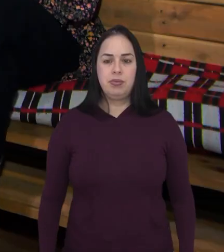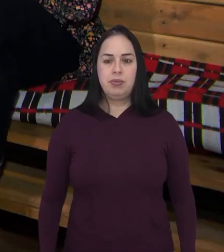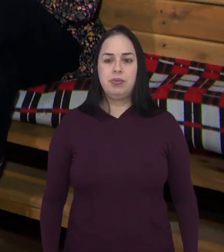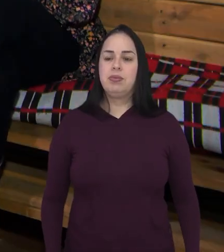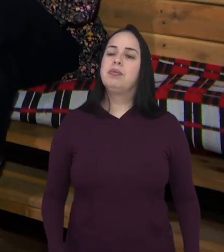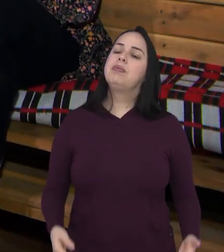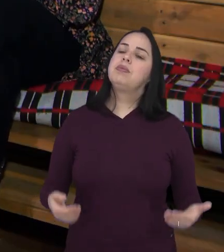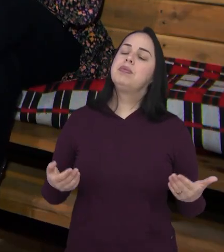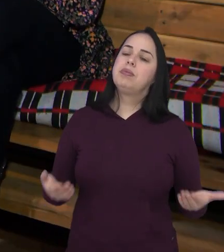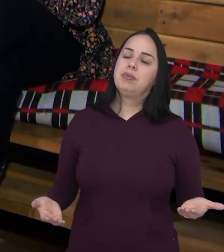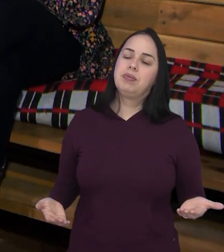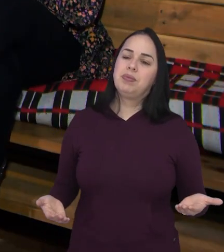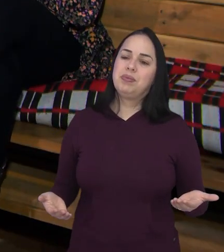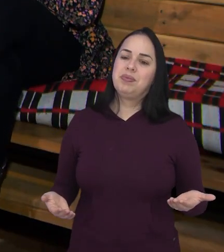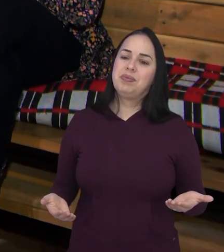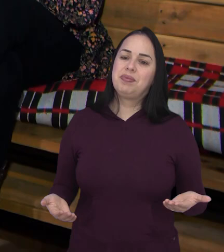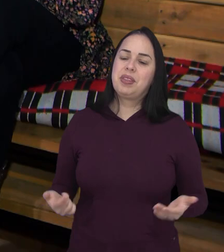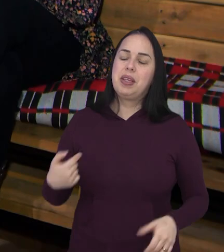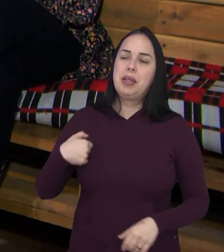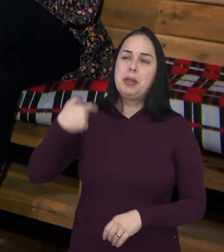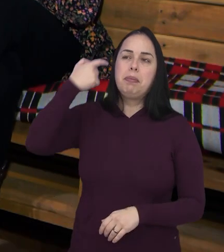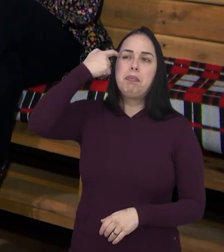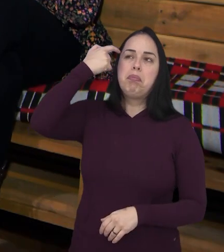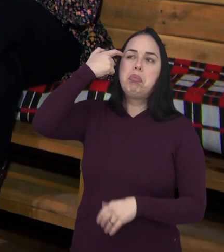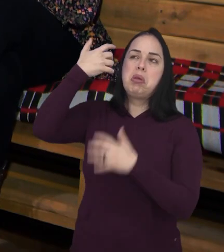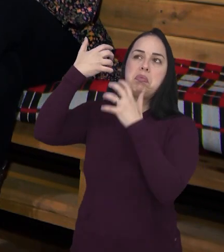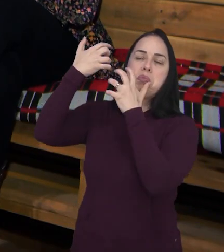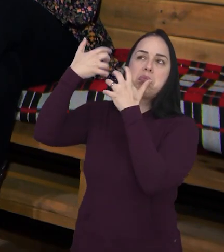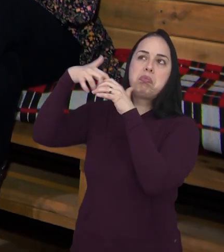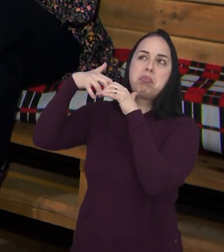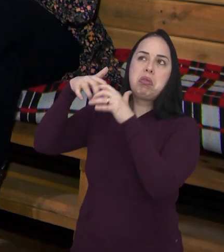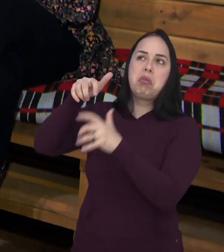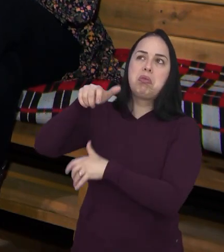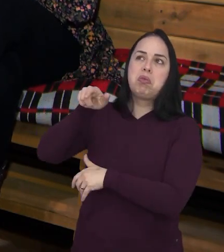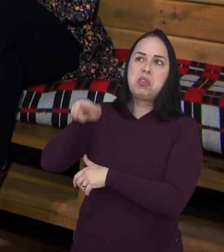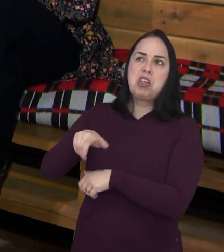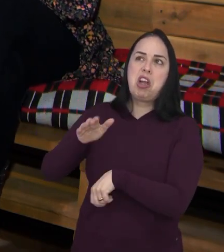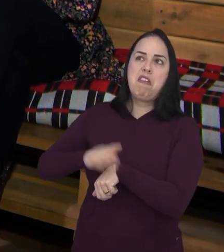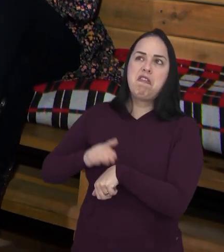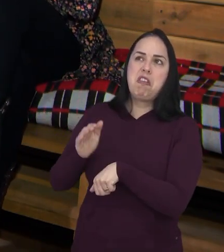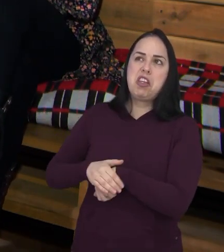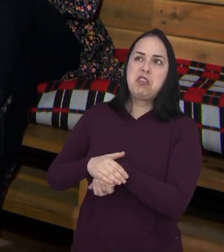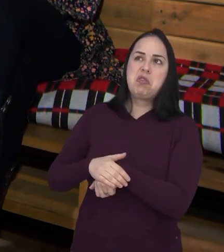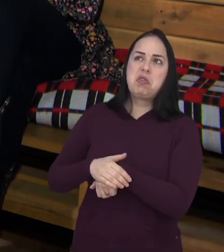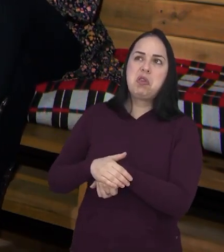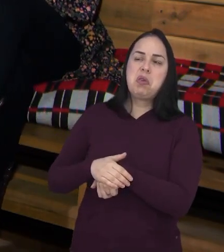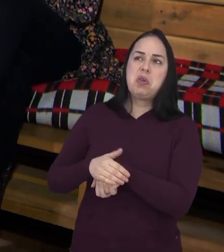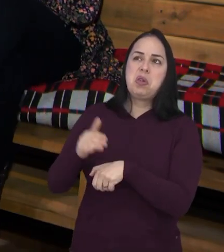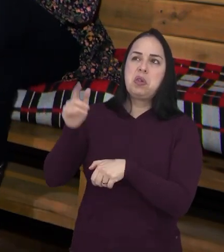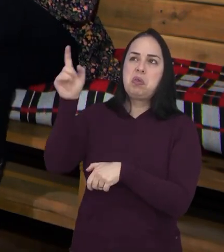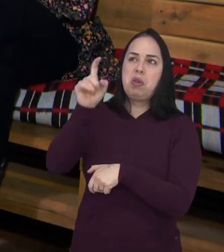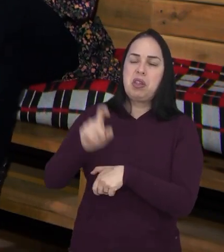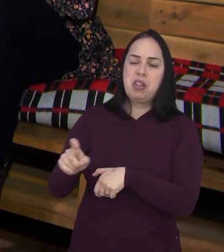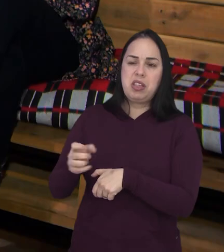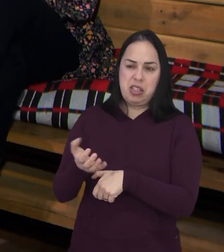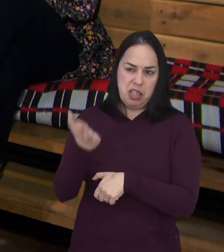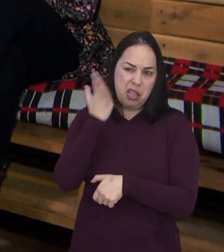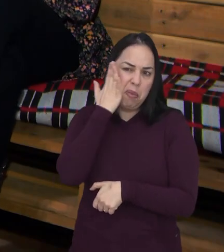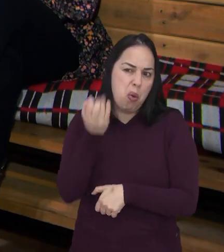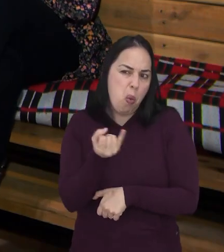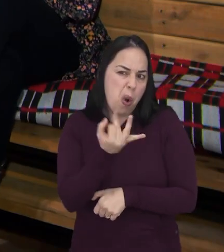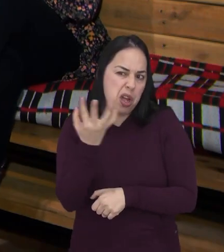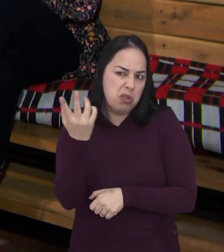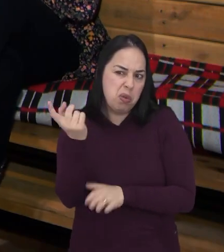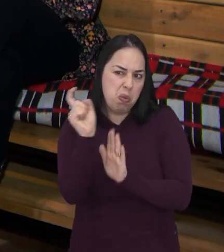E Vespa, pensando nos trabalhos que você já fez, tem como você ter uma noção de quantas paredes você